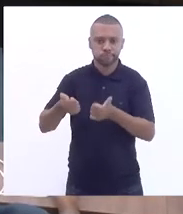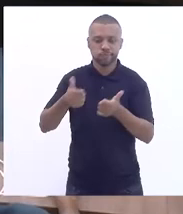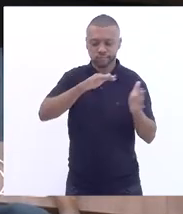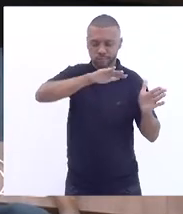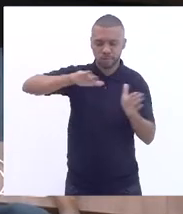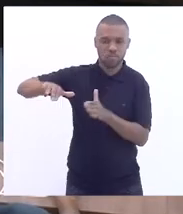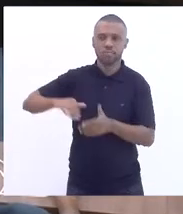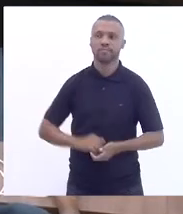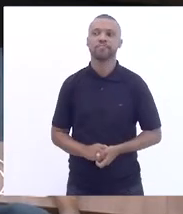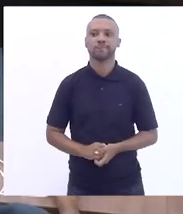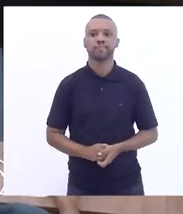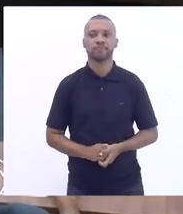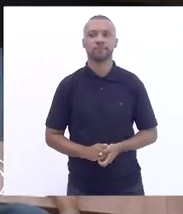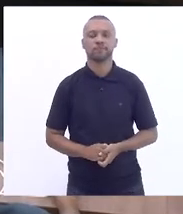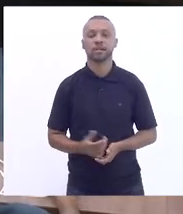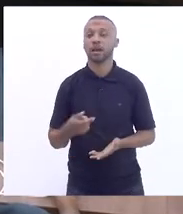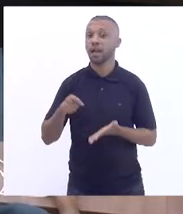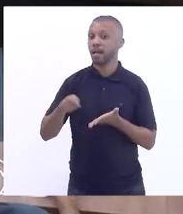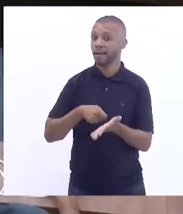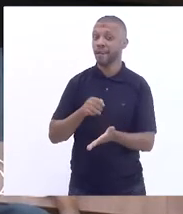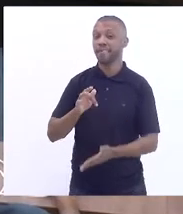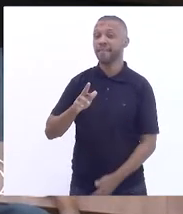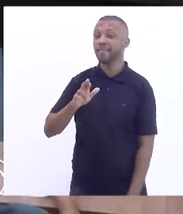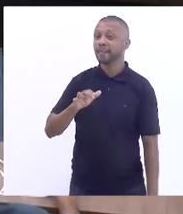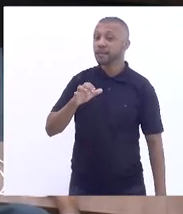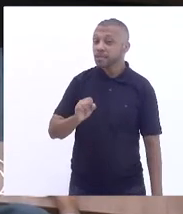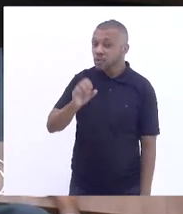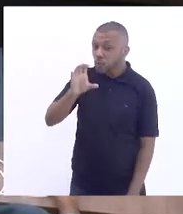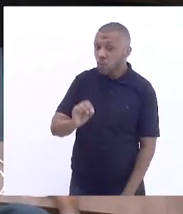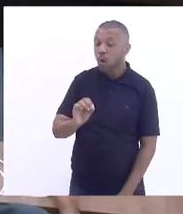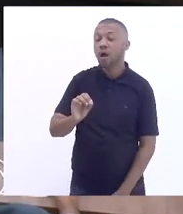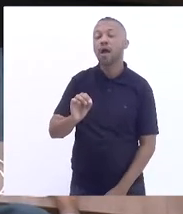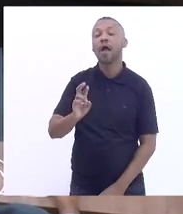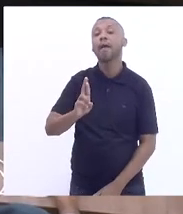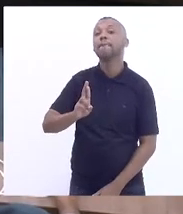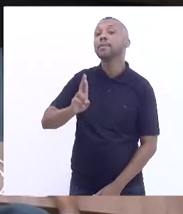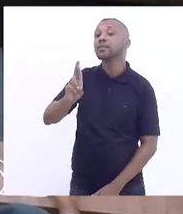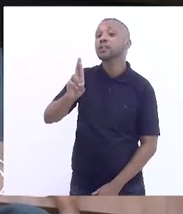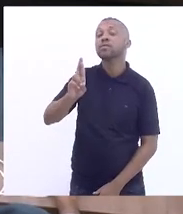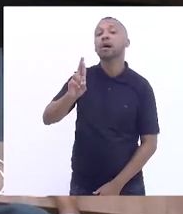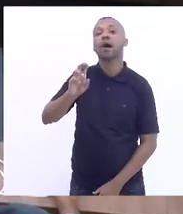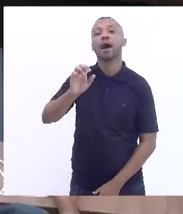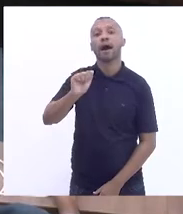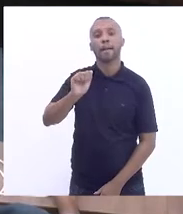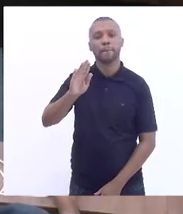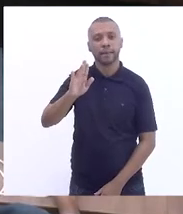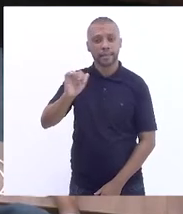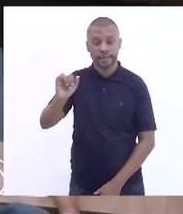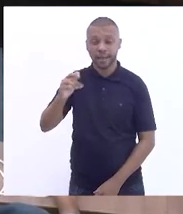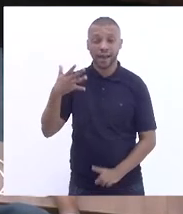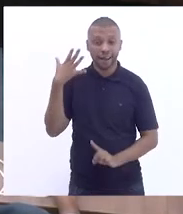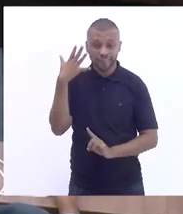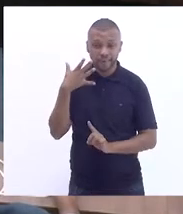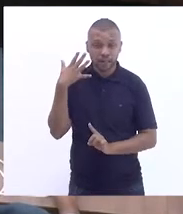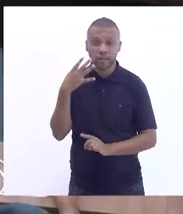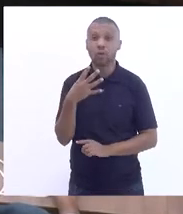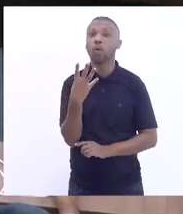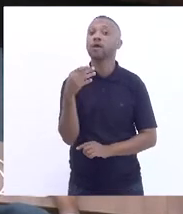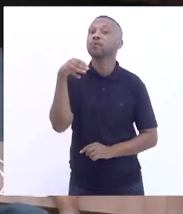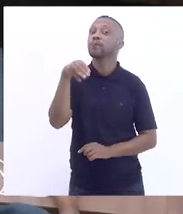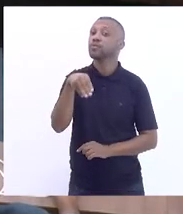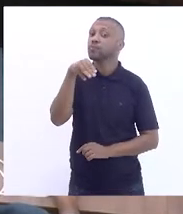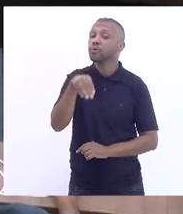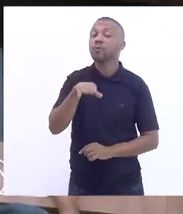então tem aqui a fala do Francisco na mesa representando a Bee EA fala do Francisco tem quatro minutos